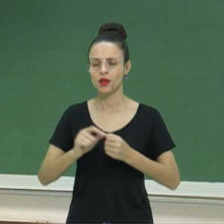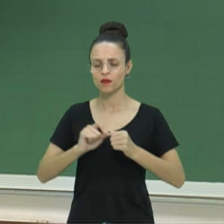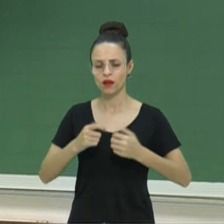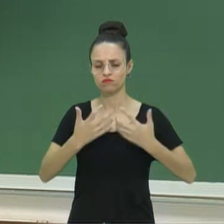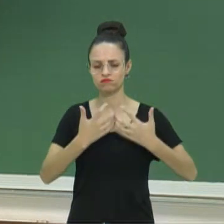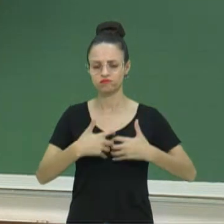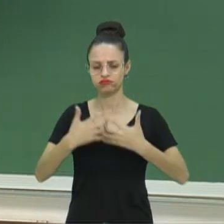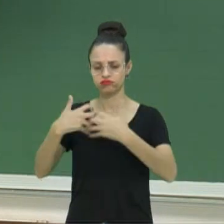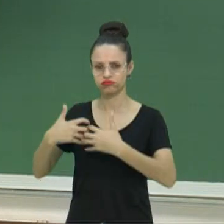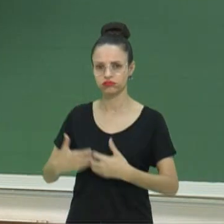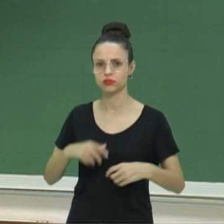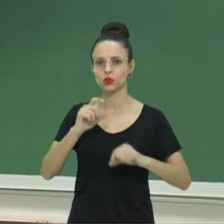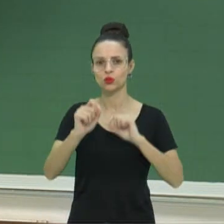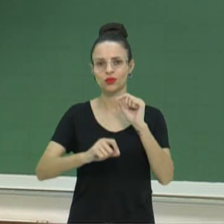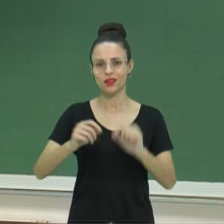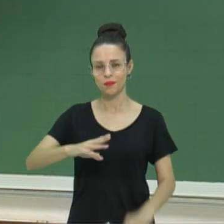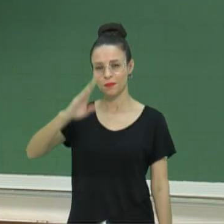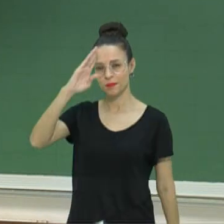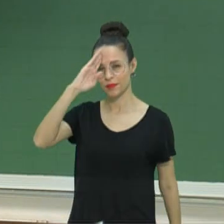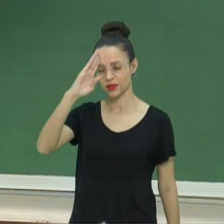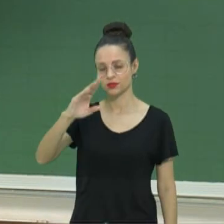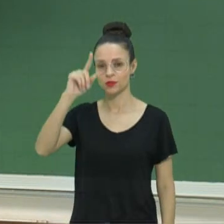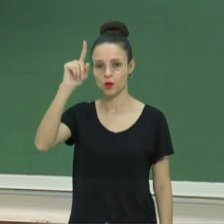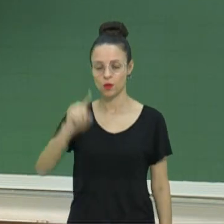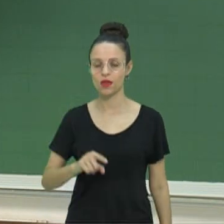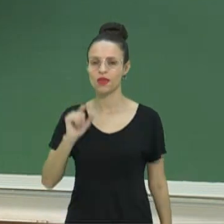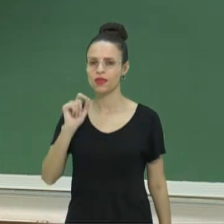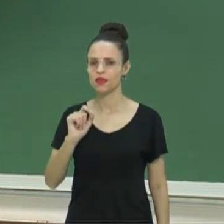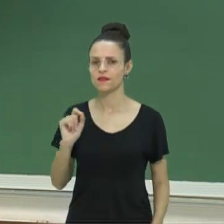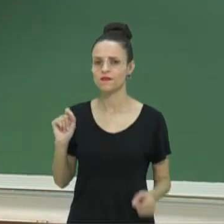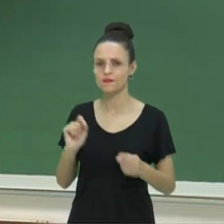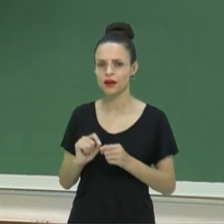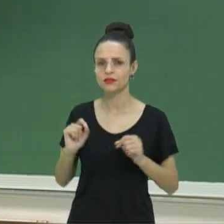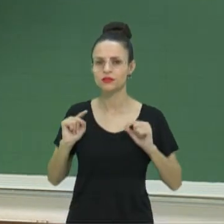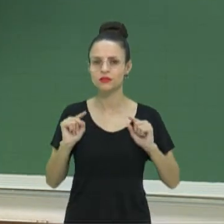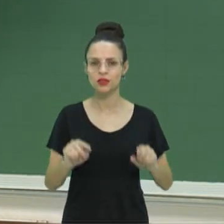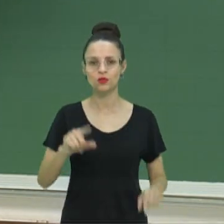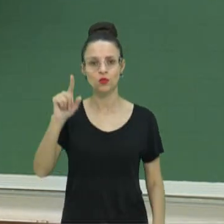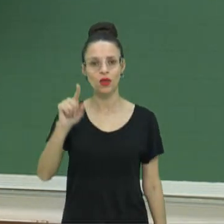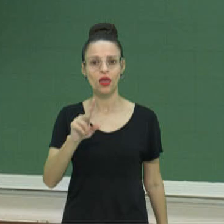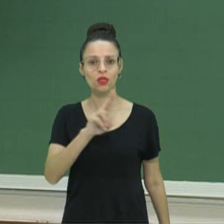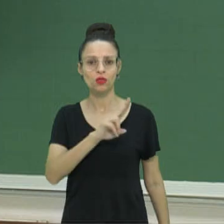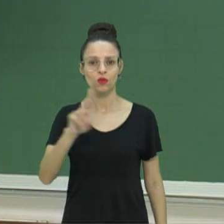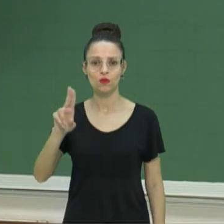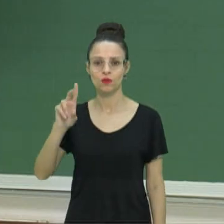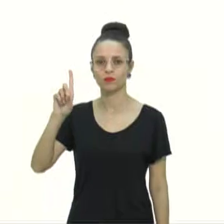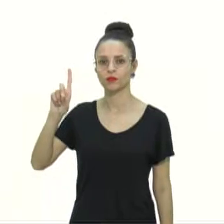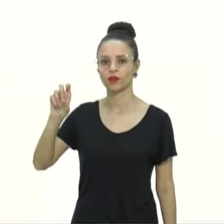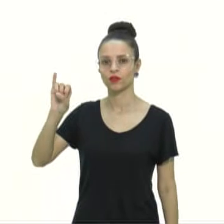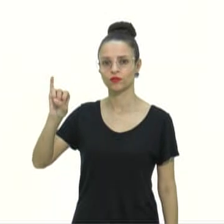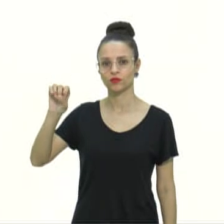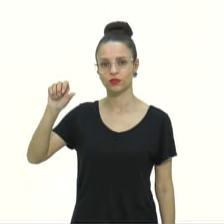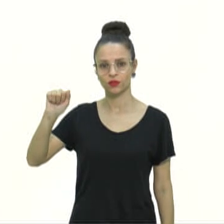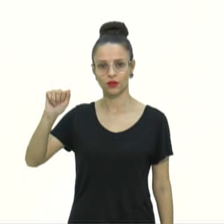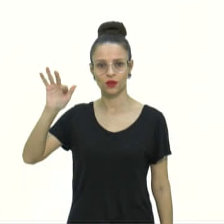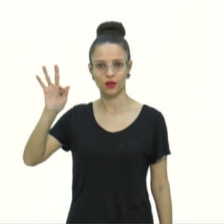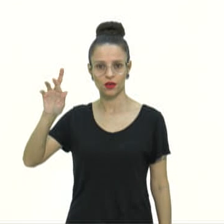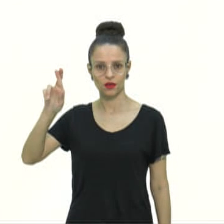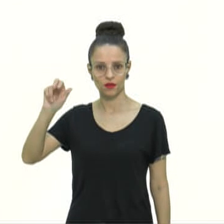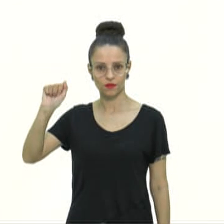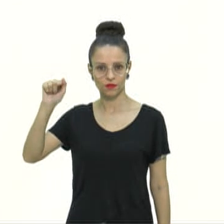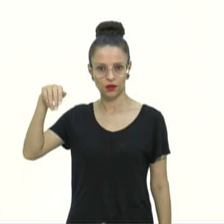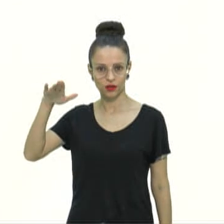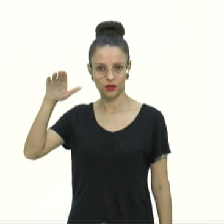Então, o principal músculo responsável por essa situação é o diafragma. Então, ele é o principal músculo respiratório.